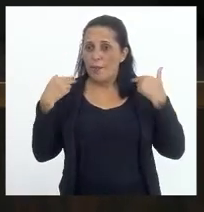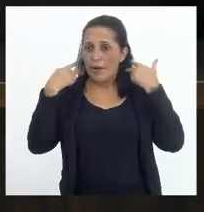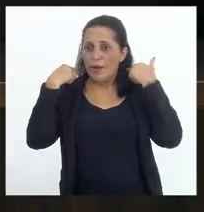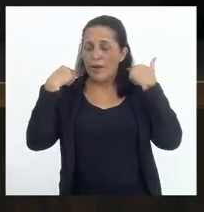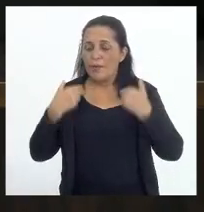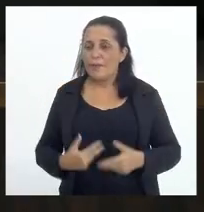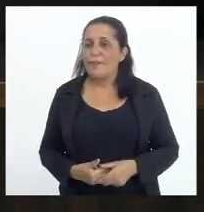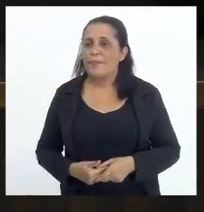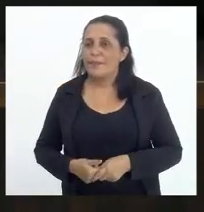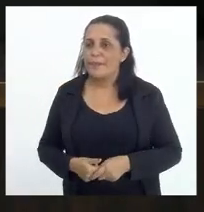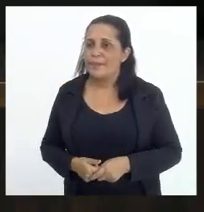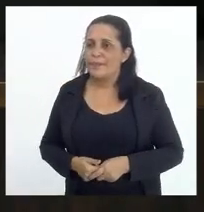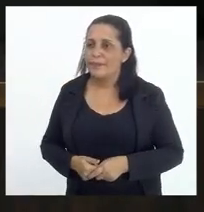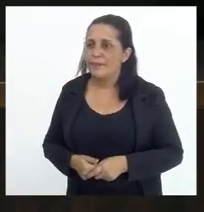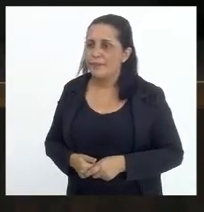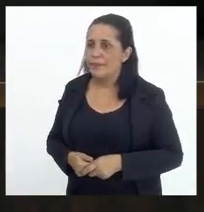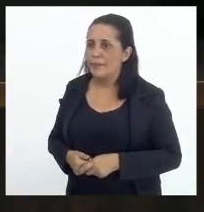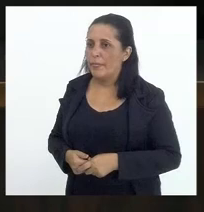Cabeleireiro.